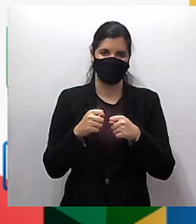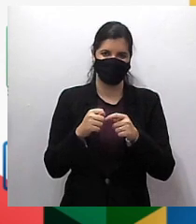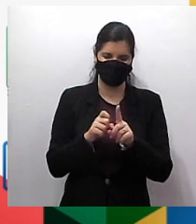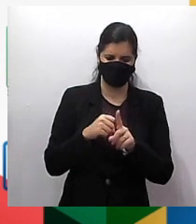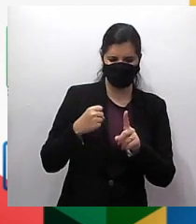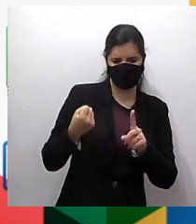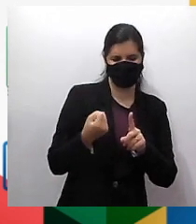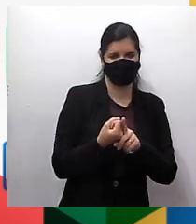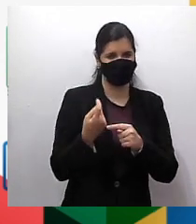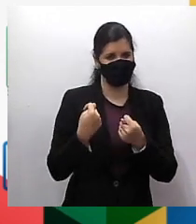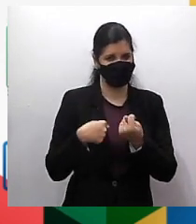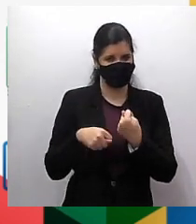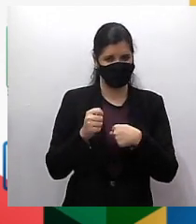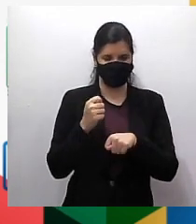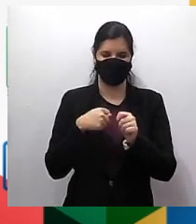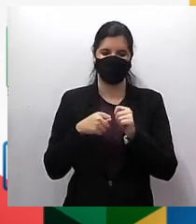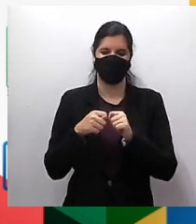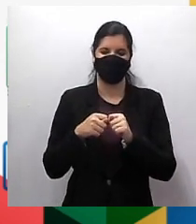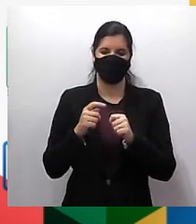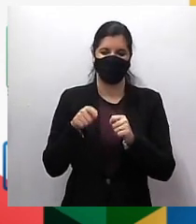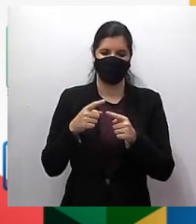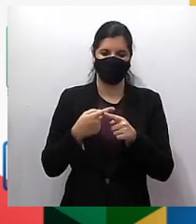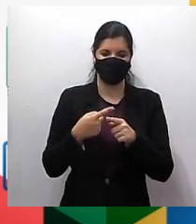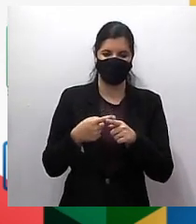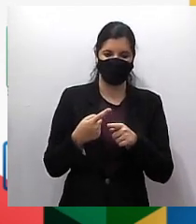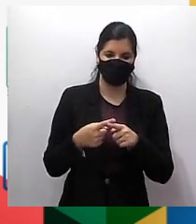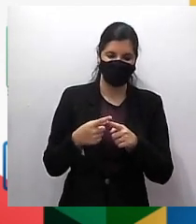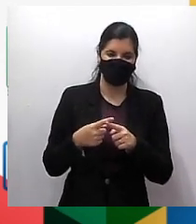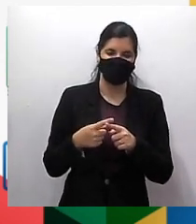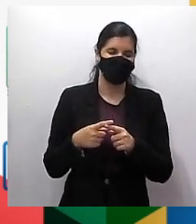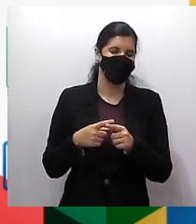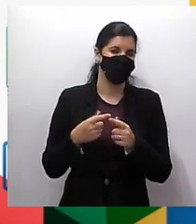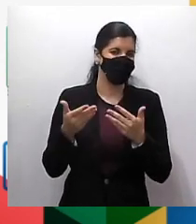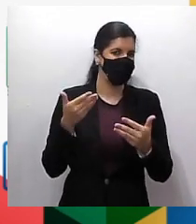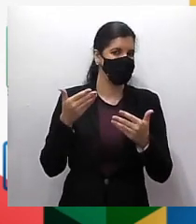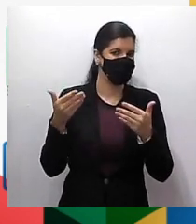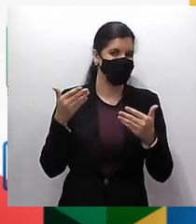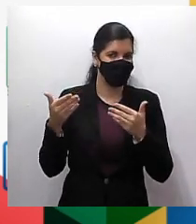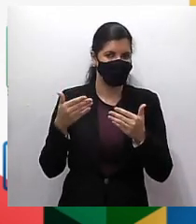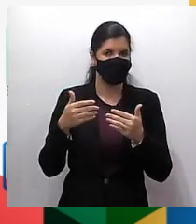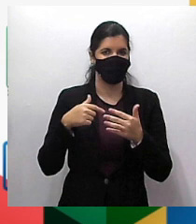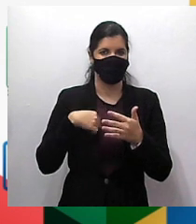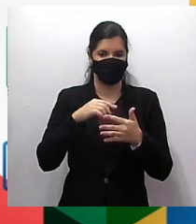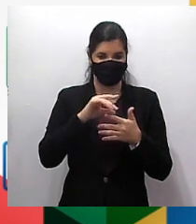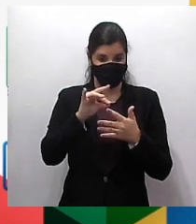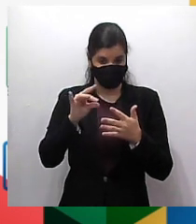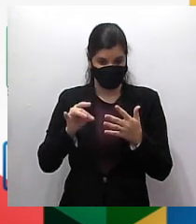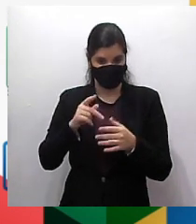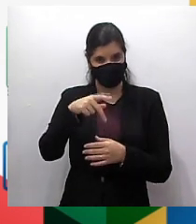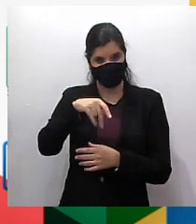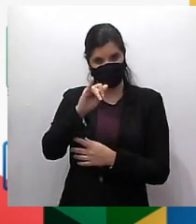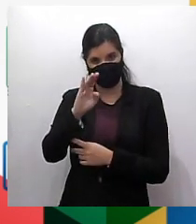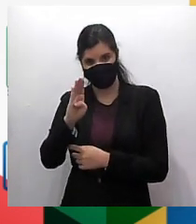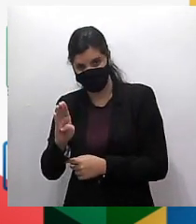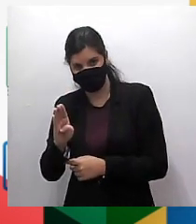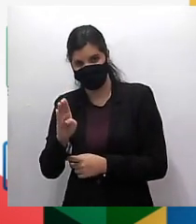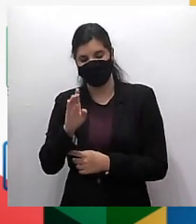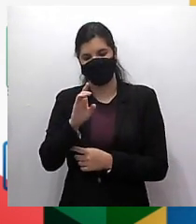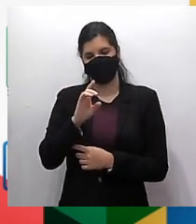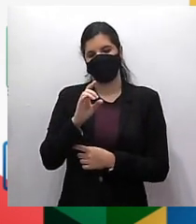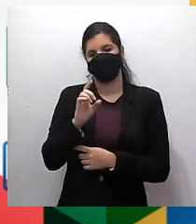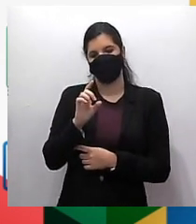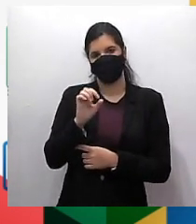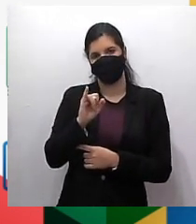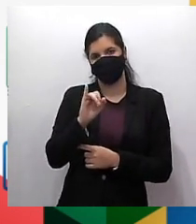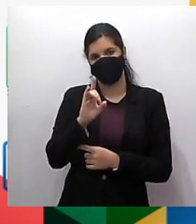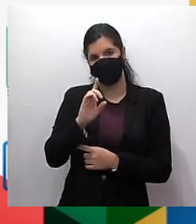Socioeconômico, né? Desenvolvimento. Essa classificação é feita a partir de critérios do PIB, IDH e renda per capita. Vamos ter que entender